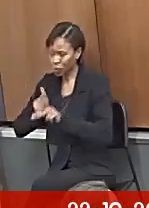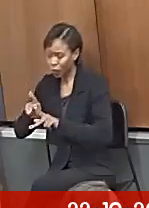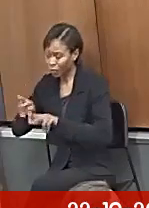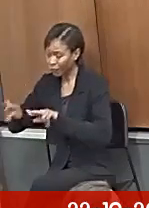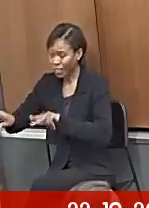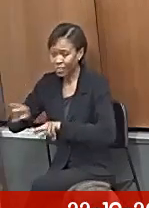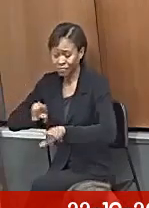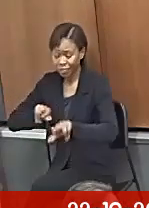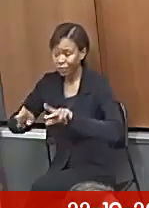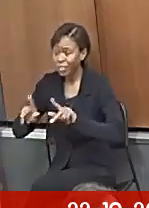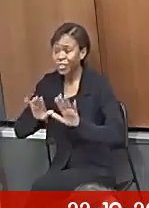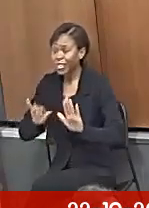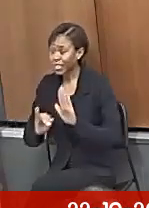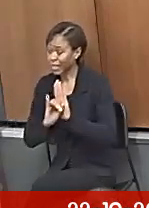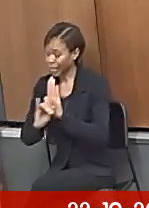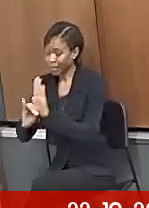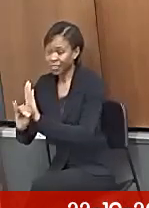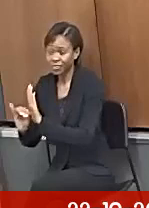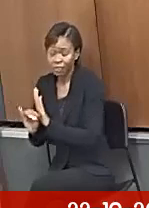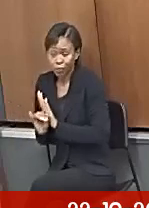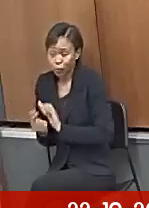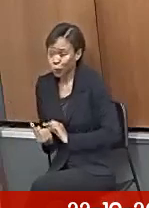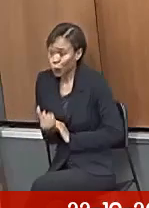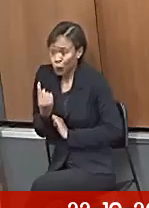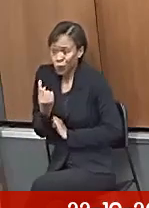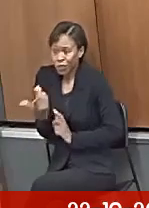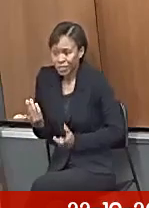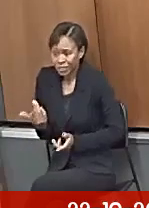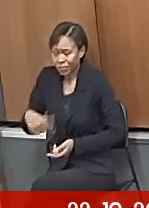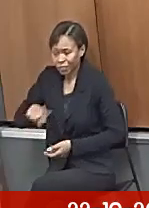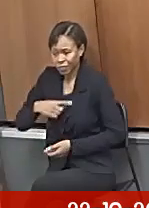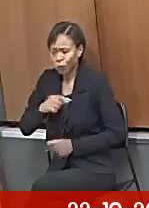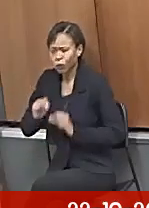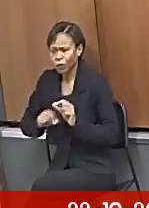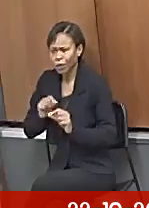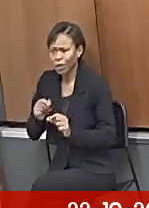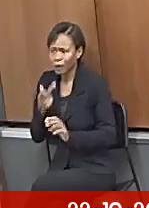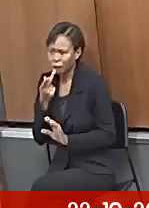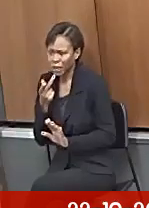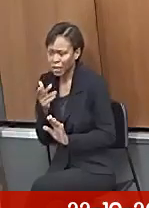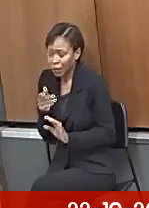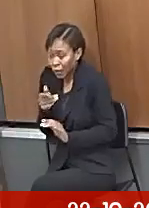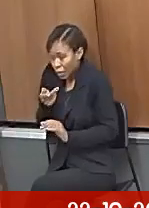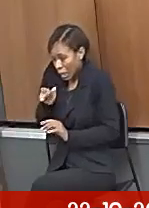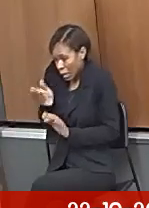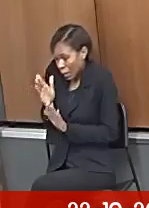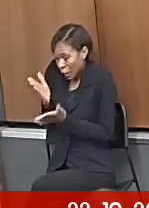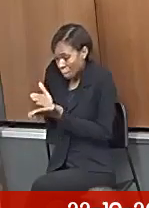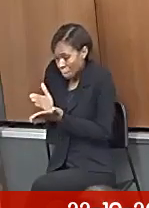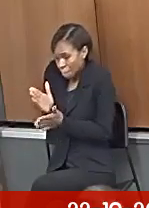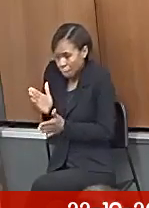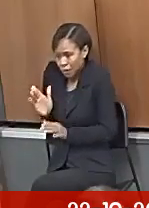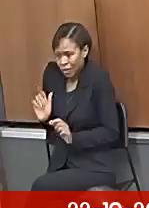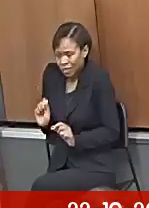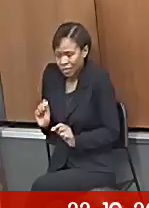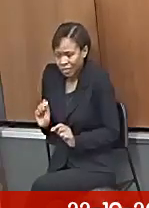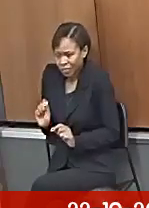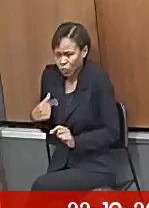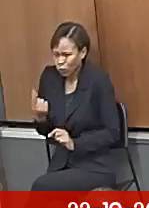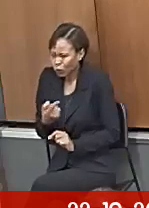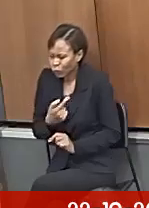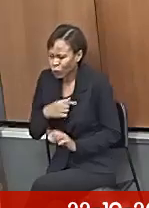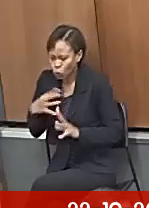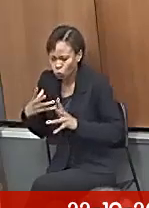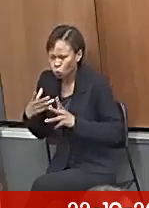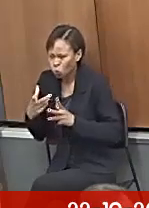fazem únicos? Por que a gente ainda sussurra para dizer que basta, se, direto ou indiretamente, todos nós estamos